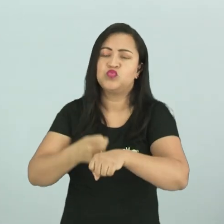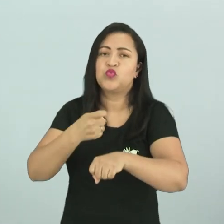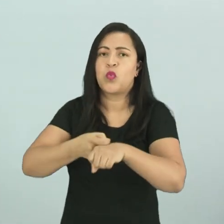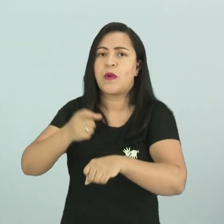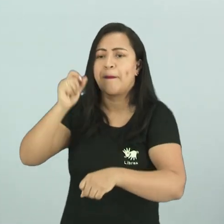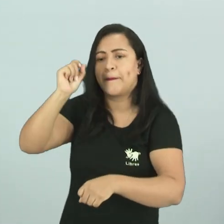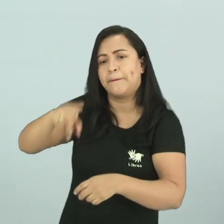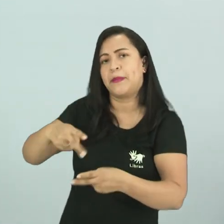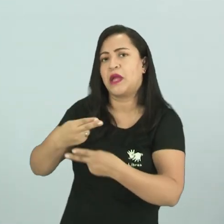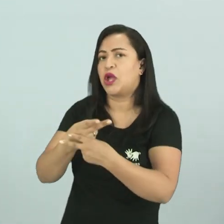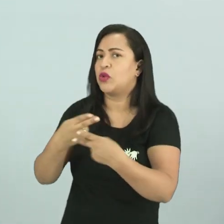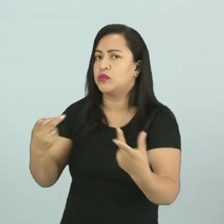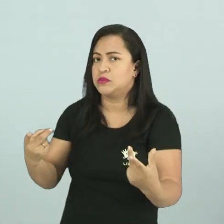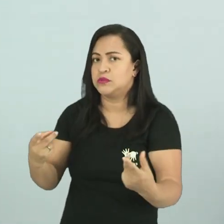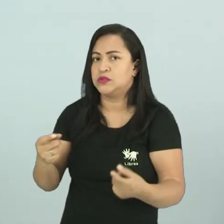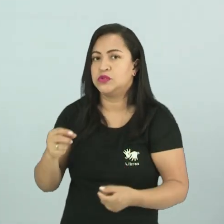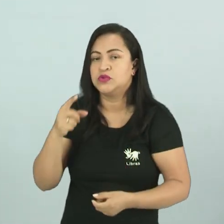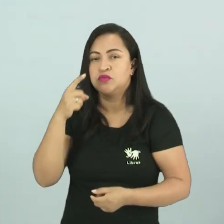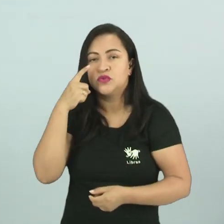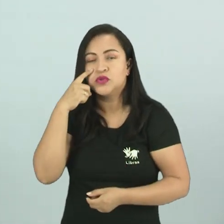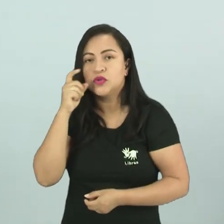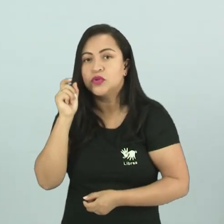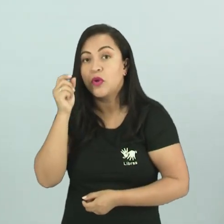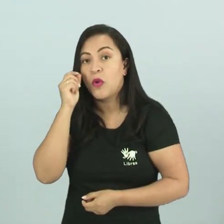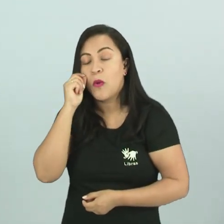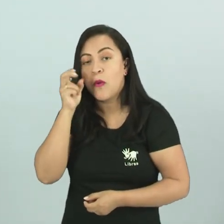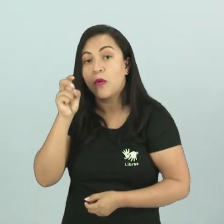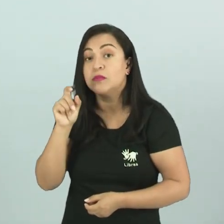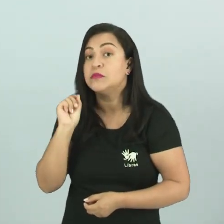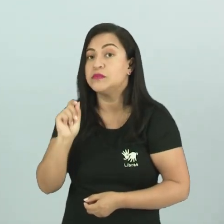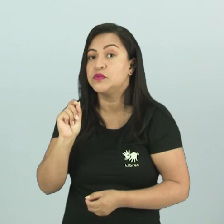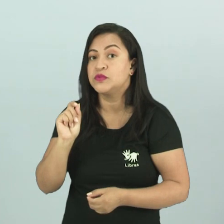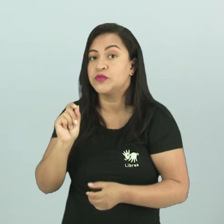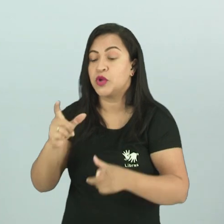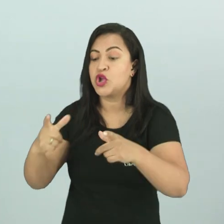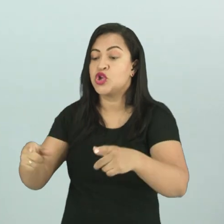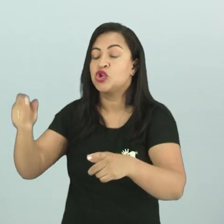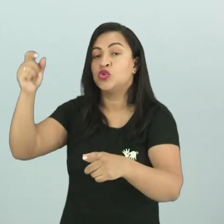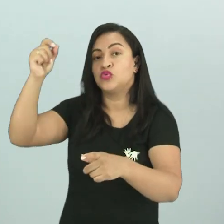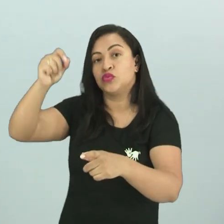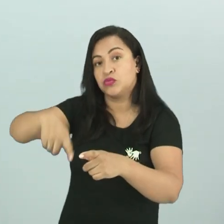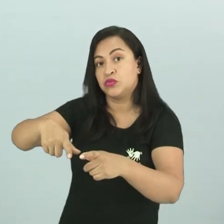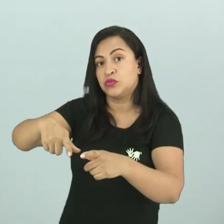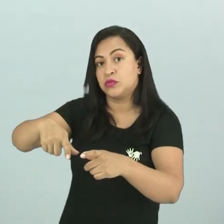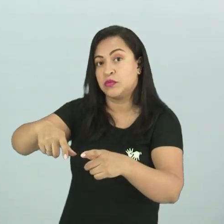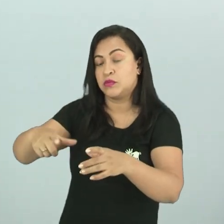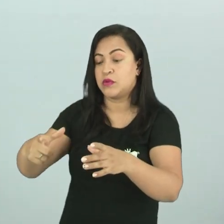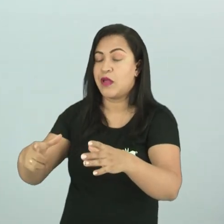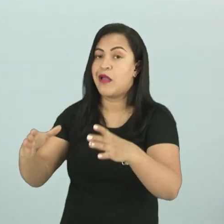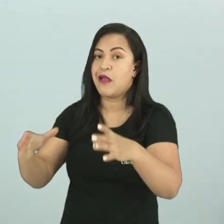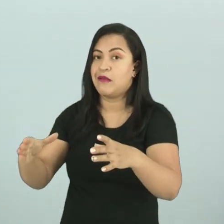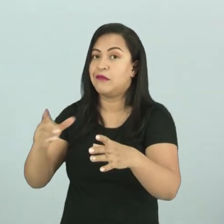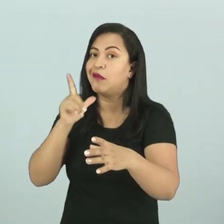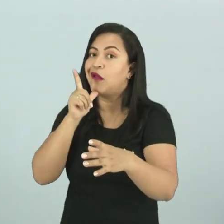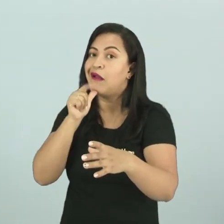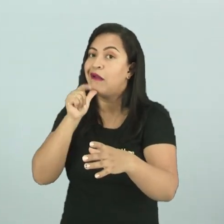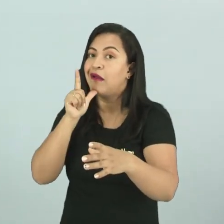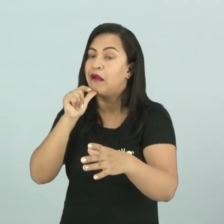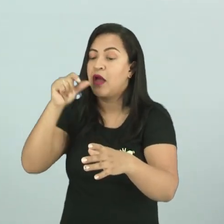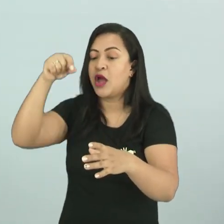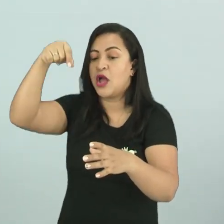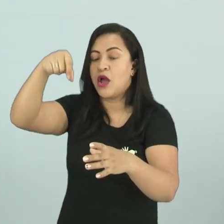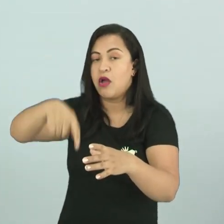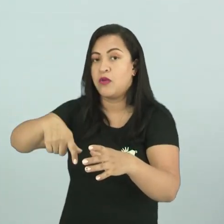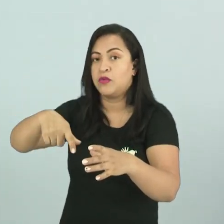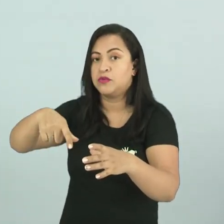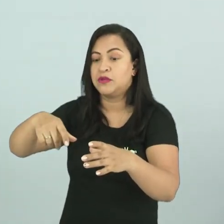algum objeto, vocês vão observar que naquele local onde aquele objeto caiu, onde ocorreu aquela perturbação,